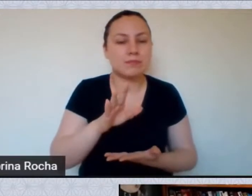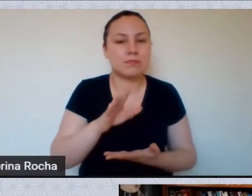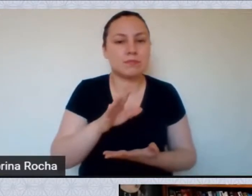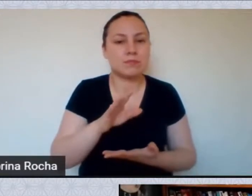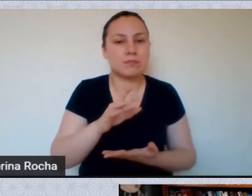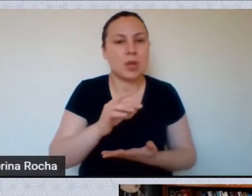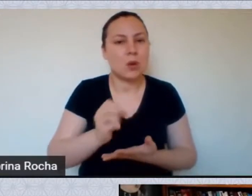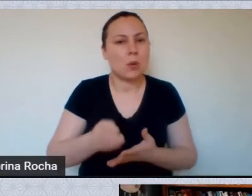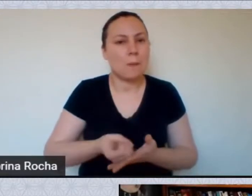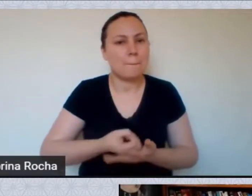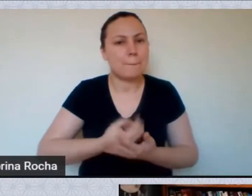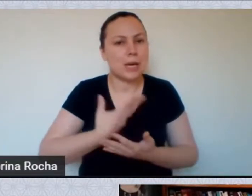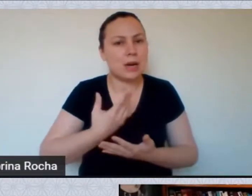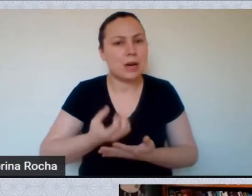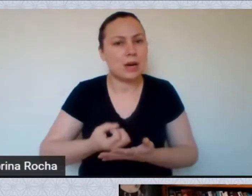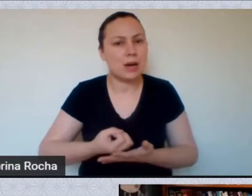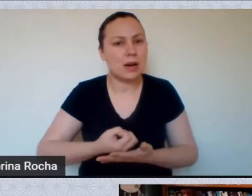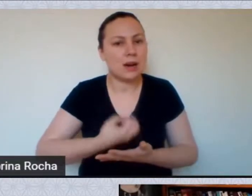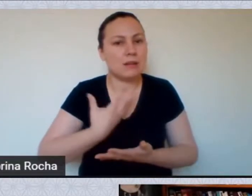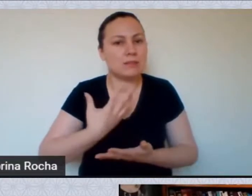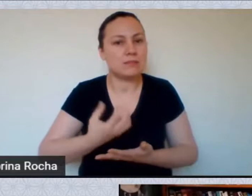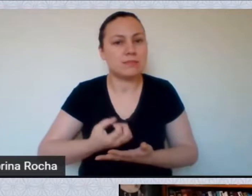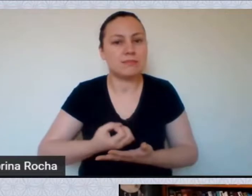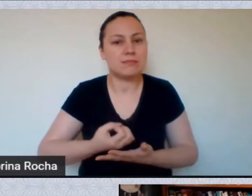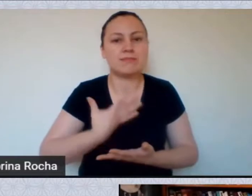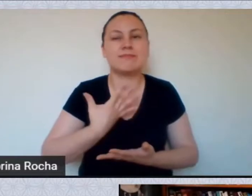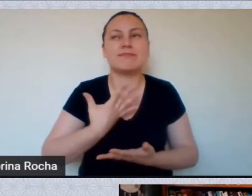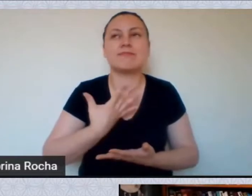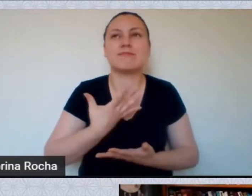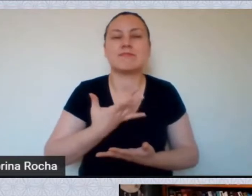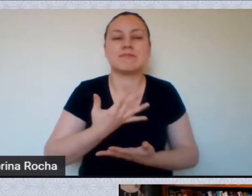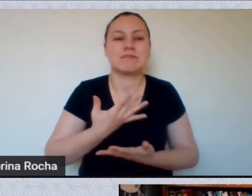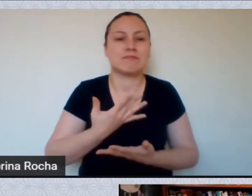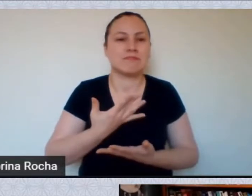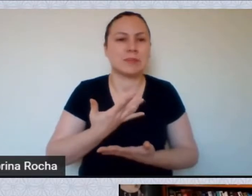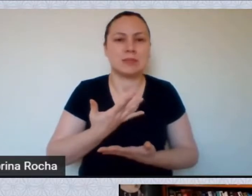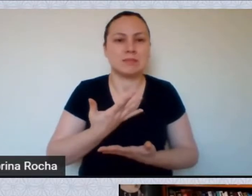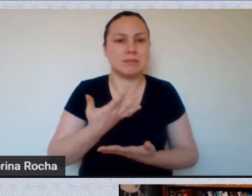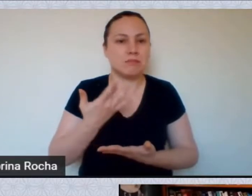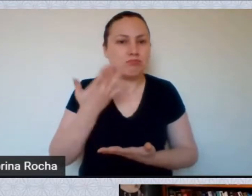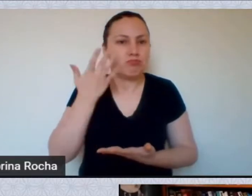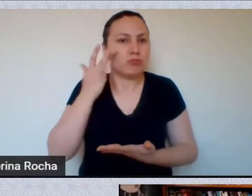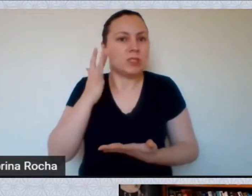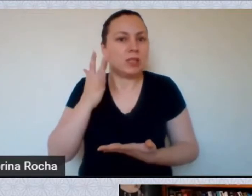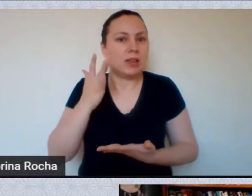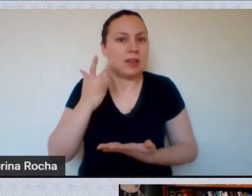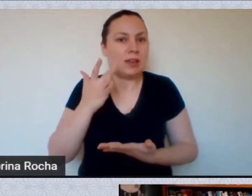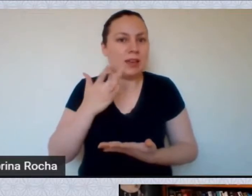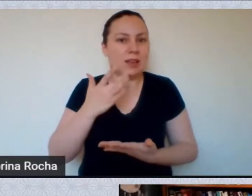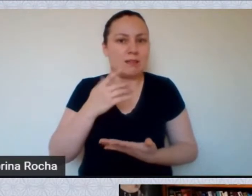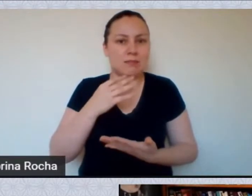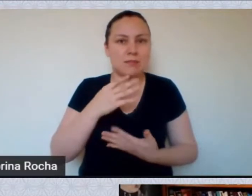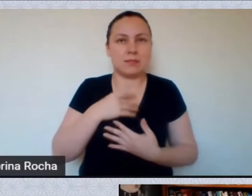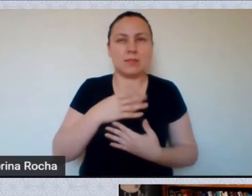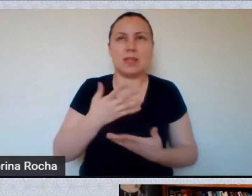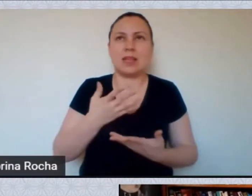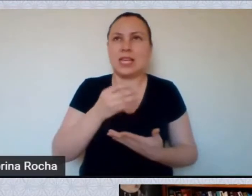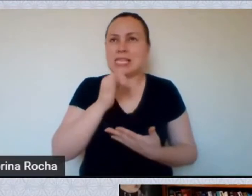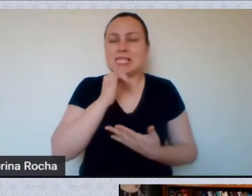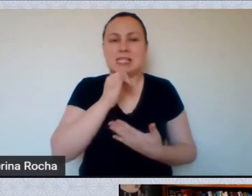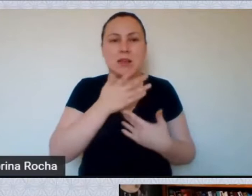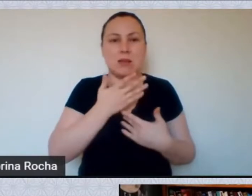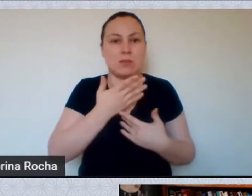de dentro, sabe? Que é uma coisa que é meio que... A gente não sabe o que faz a gente gostar de olhar para o céu e